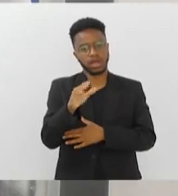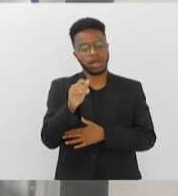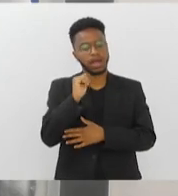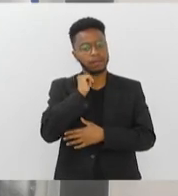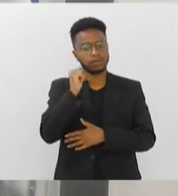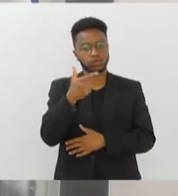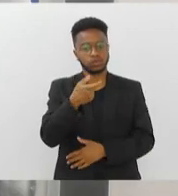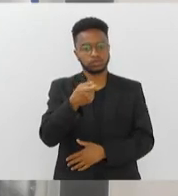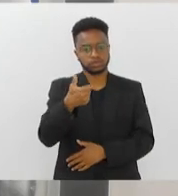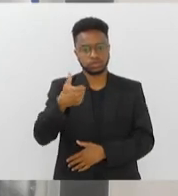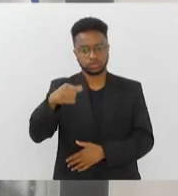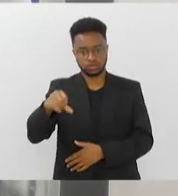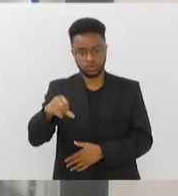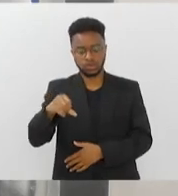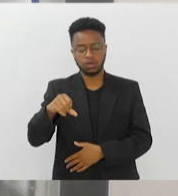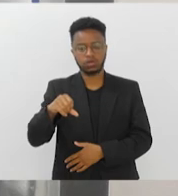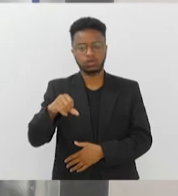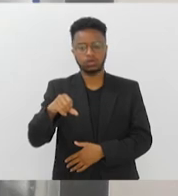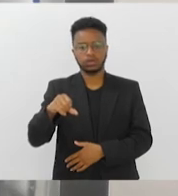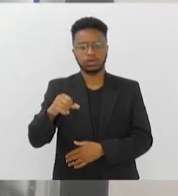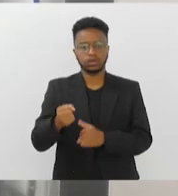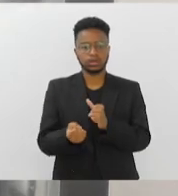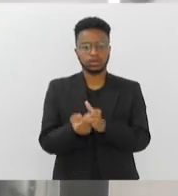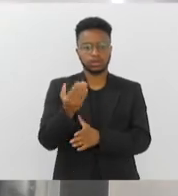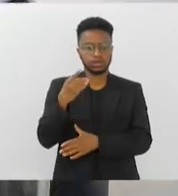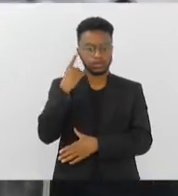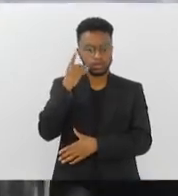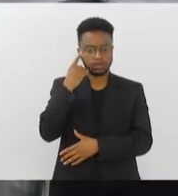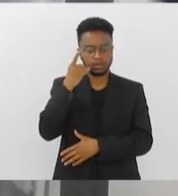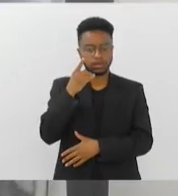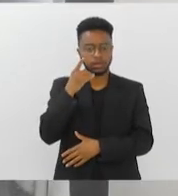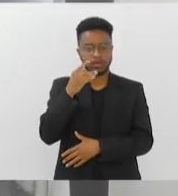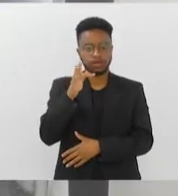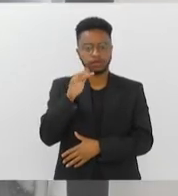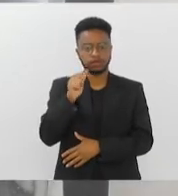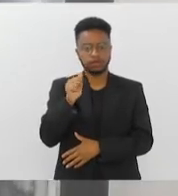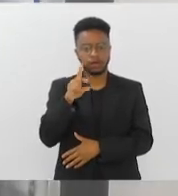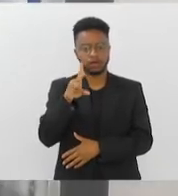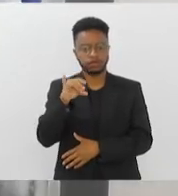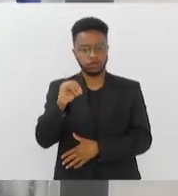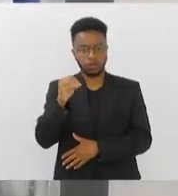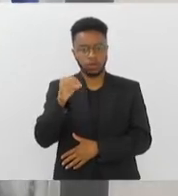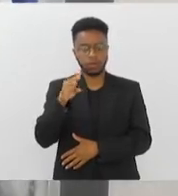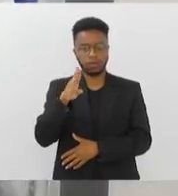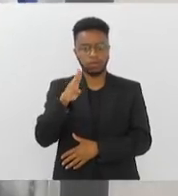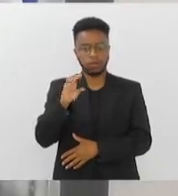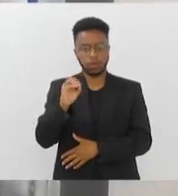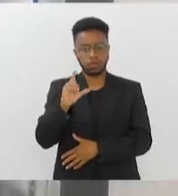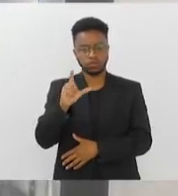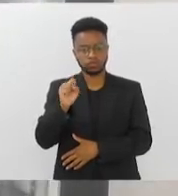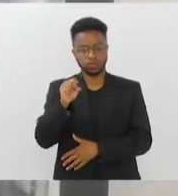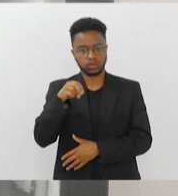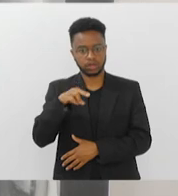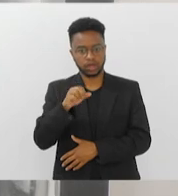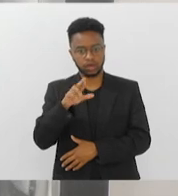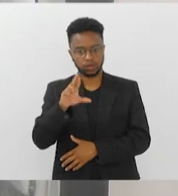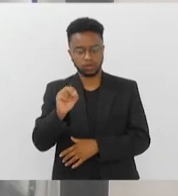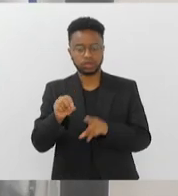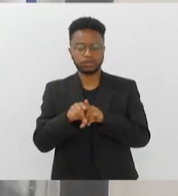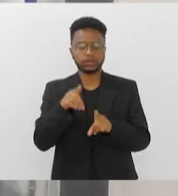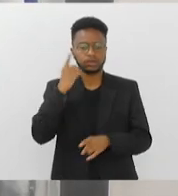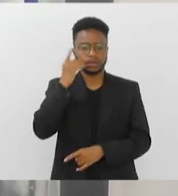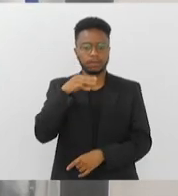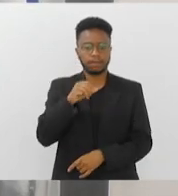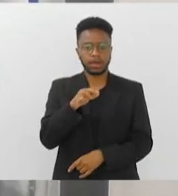autoria dos ora deputados Flávio Bolsonaro e da deputada Marta Rocha, que institui um